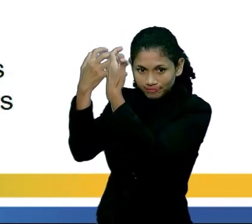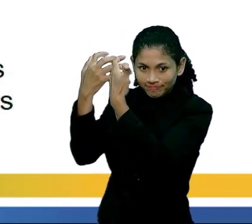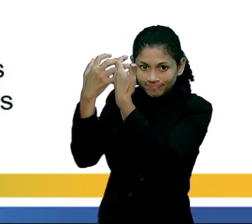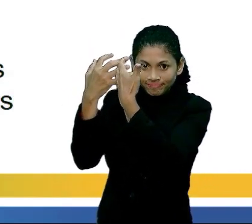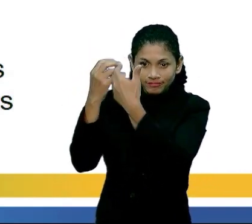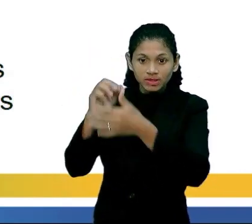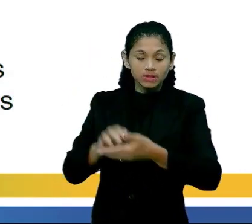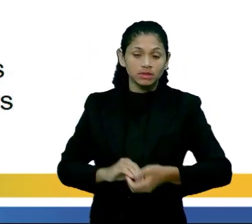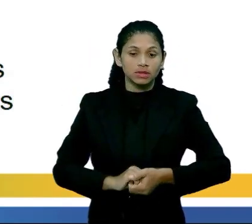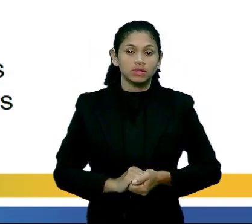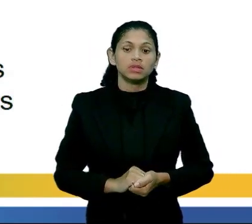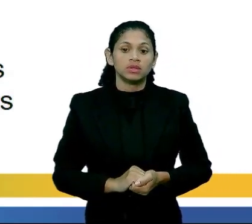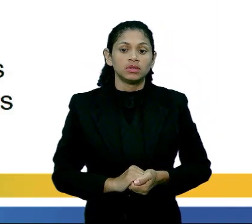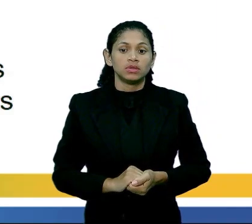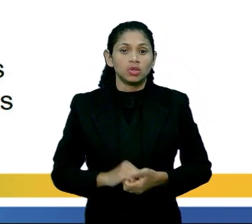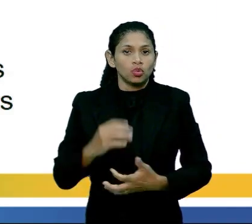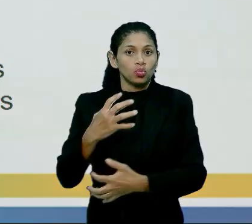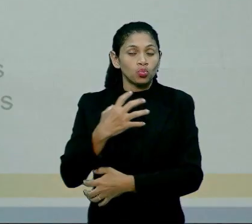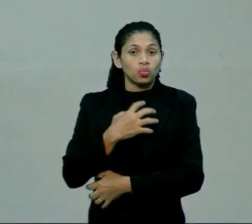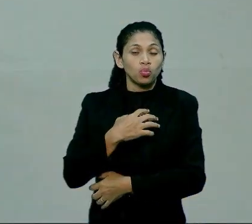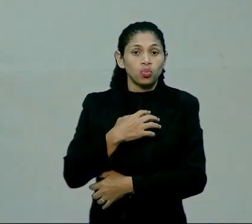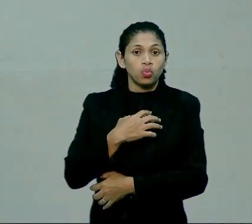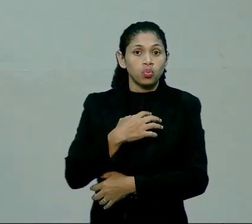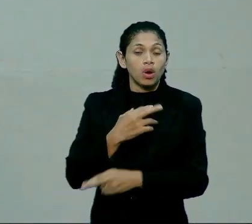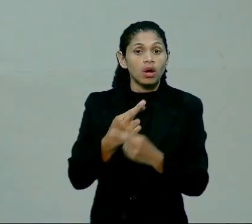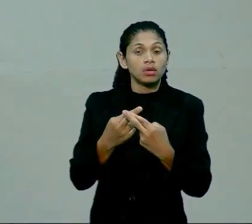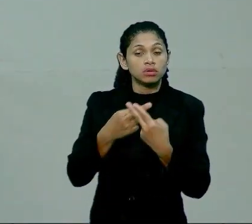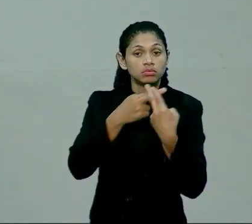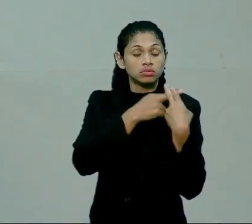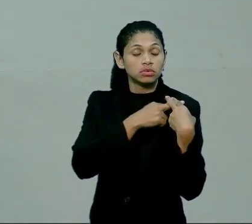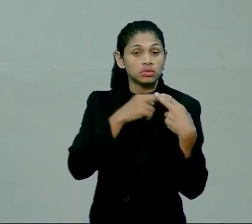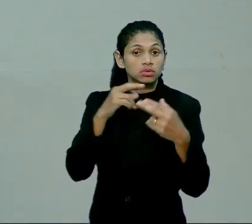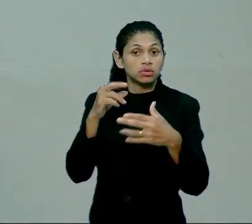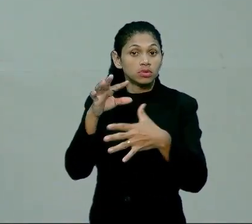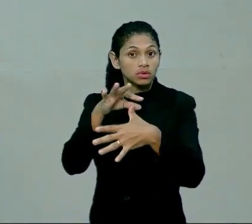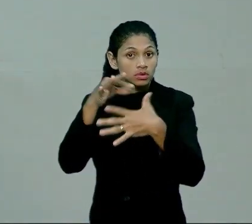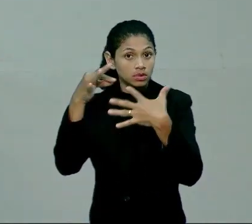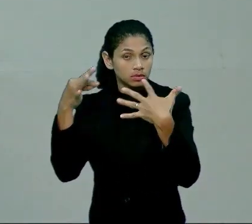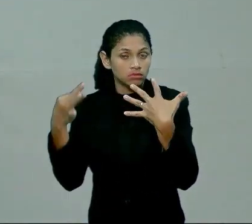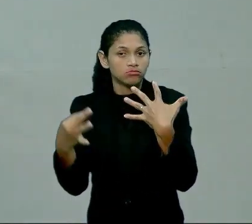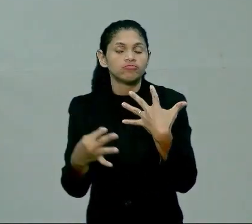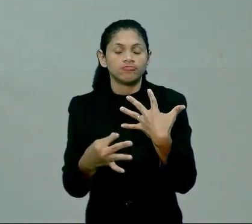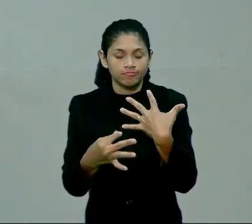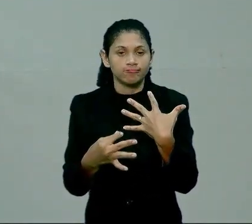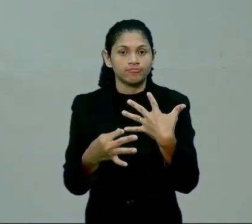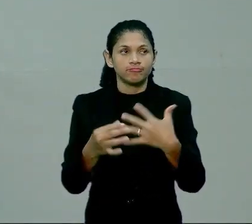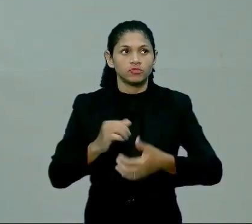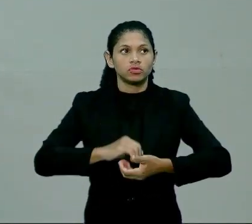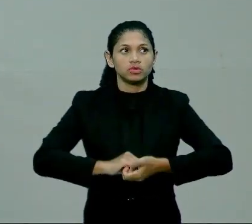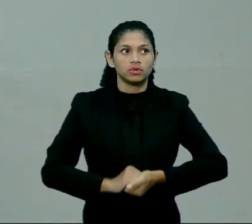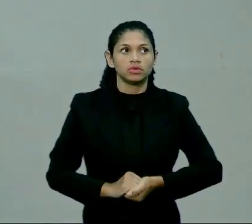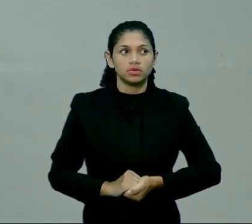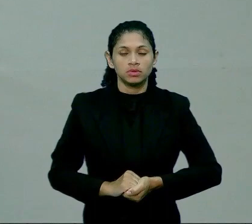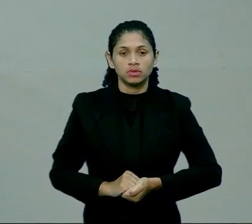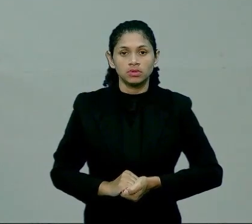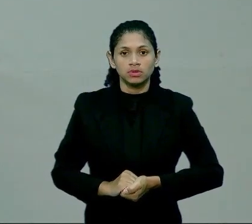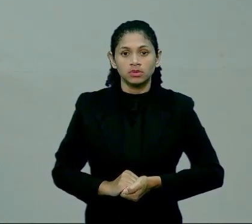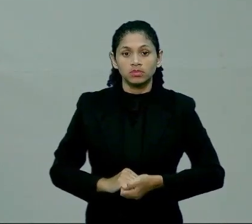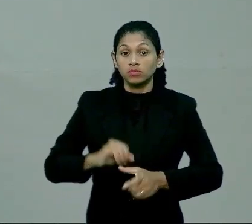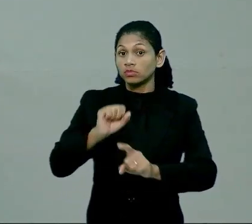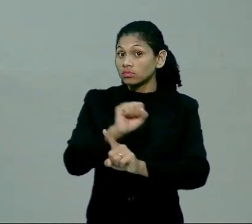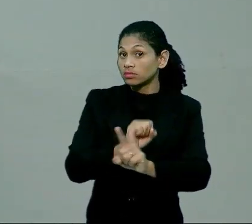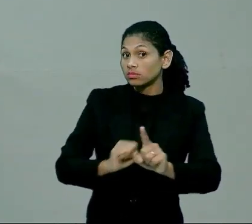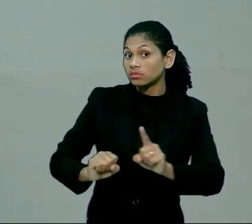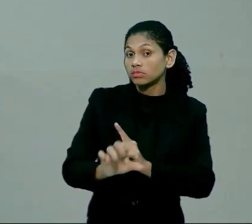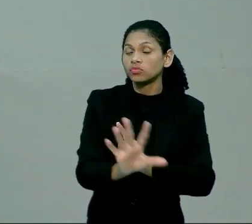redes sociais nas ações dos indivíduos, correlacionado aqui ao padrão estético. Então, a gente pode fazer um mix de